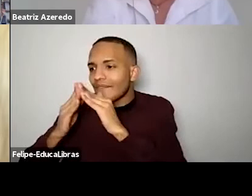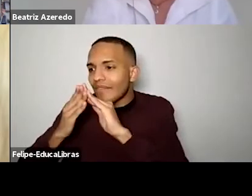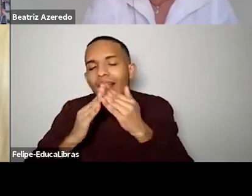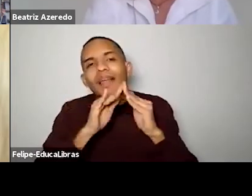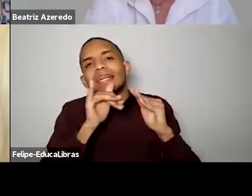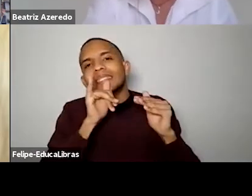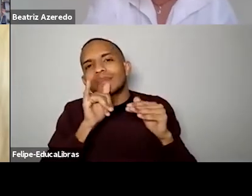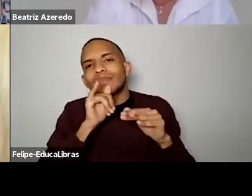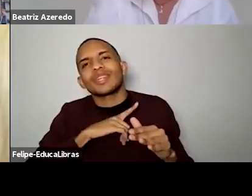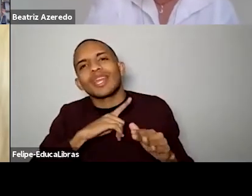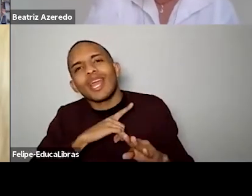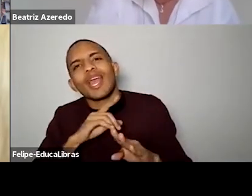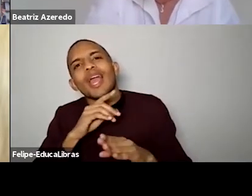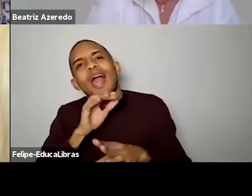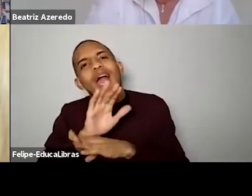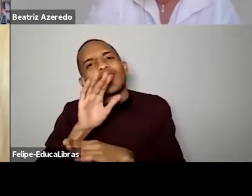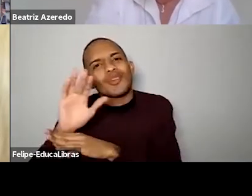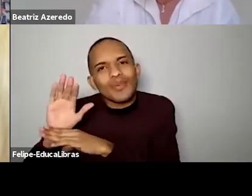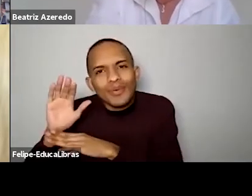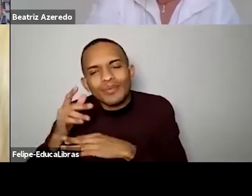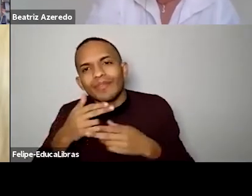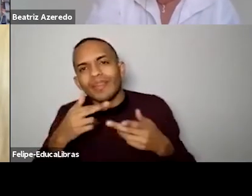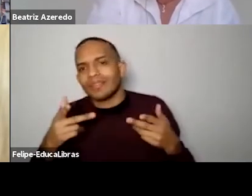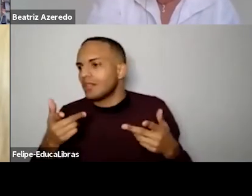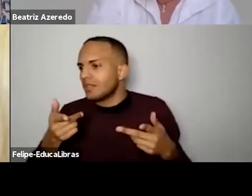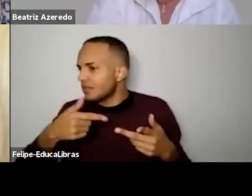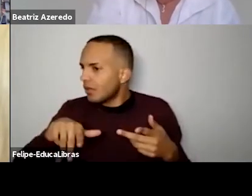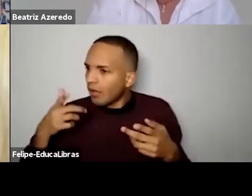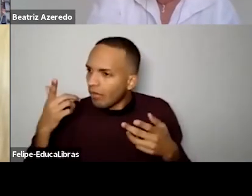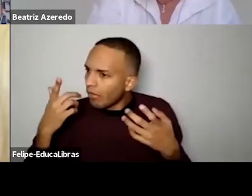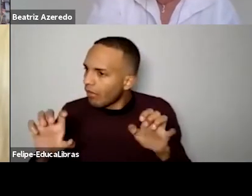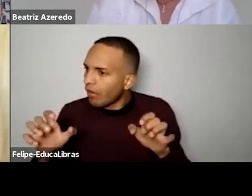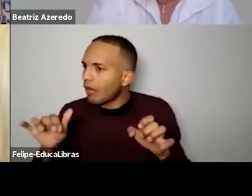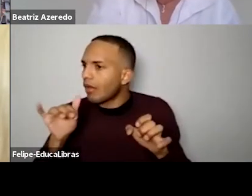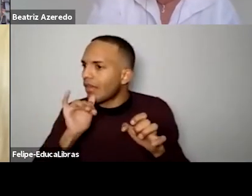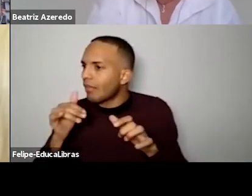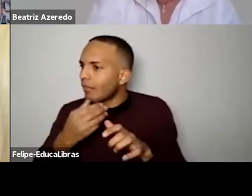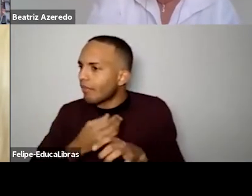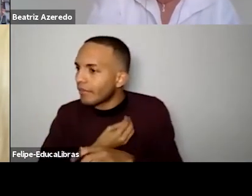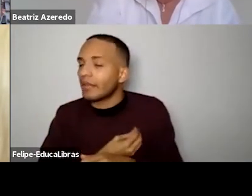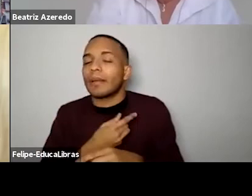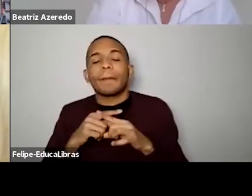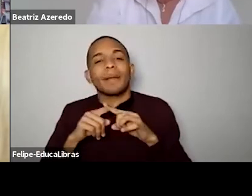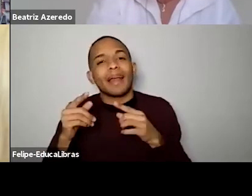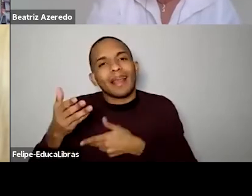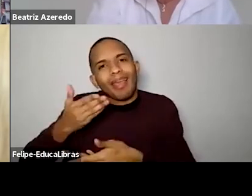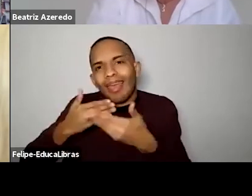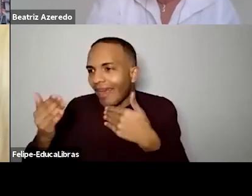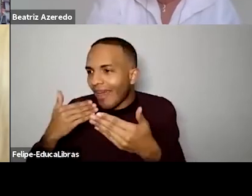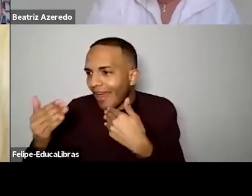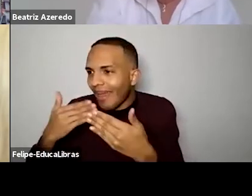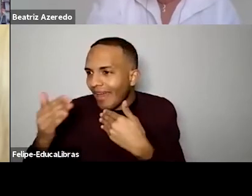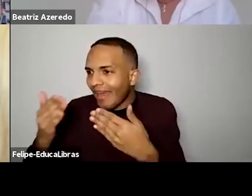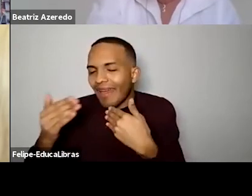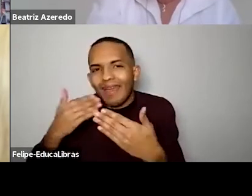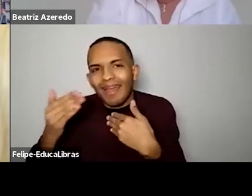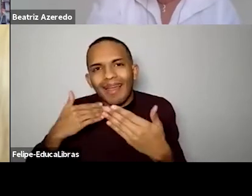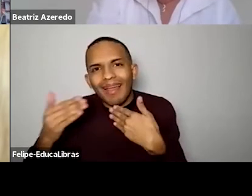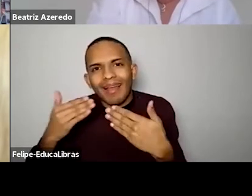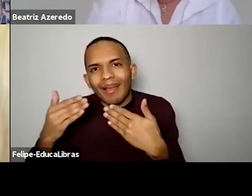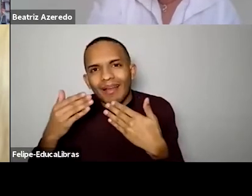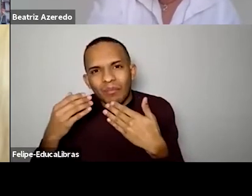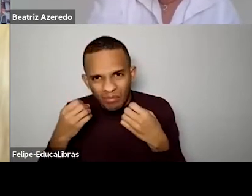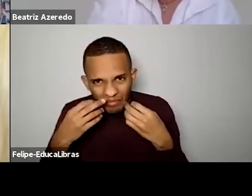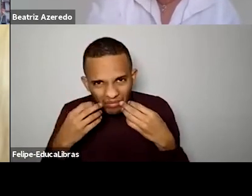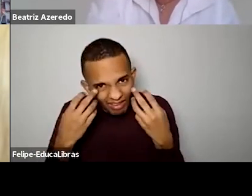programa e a gente fala, putz, não é isso que nós queremos, né? E por vezes esse diálogo, essa troca de experiência nem sempre é bem aceita. Eu